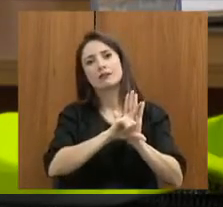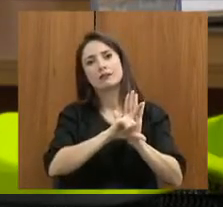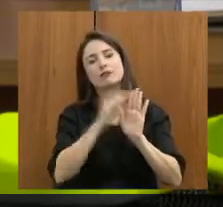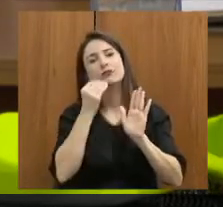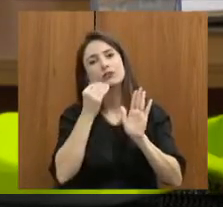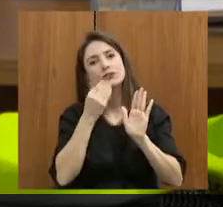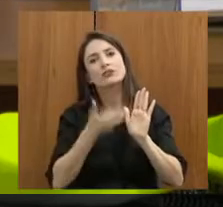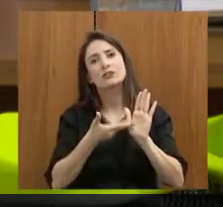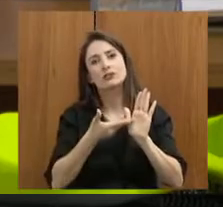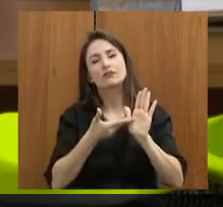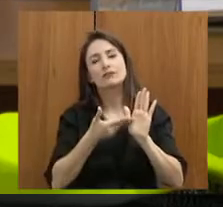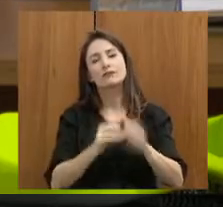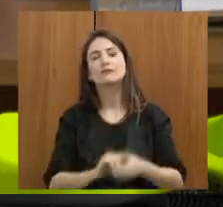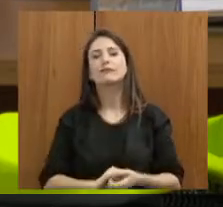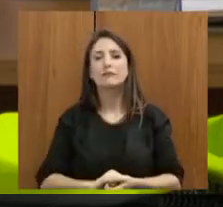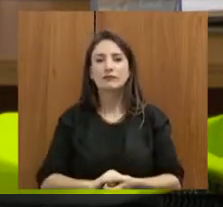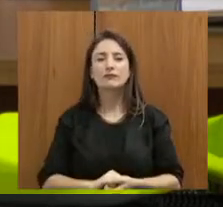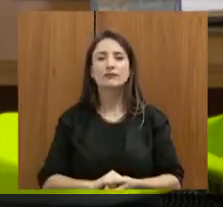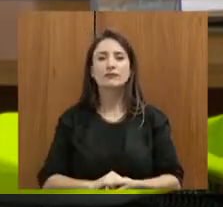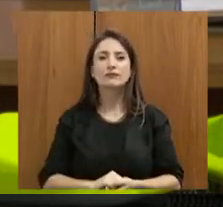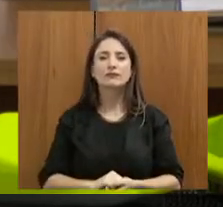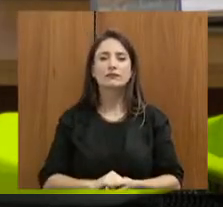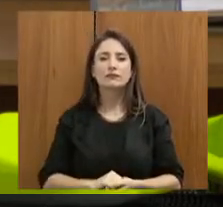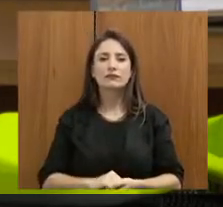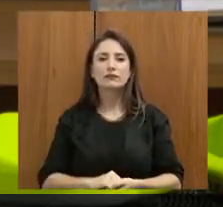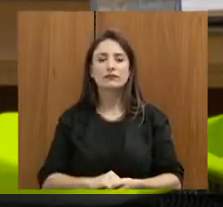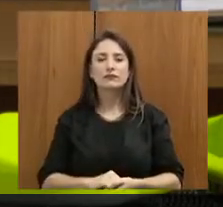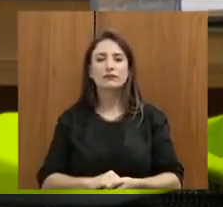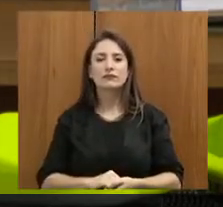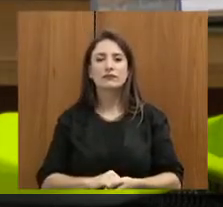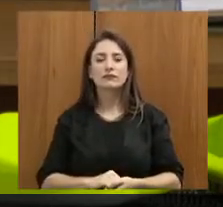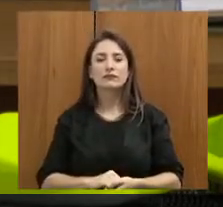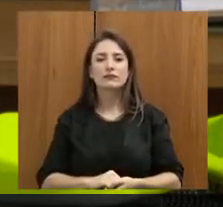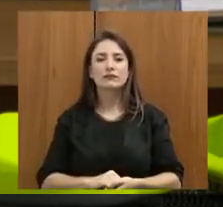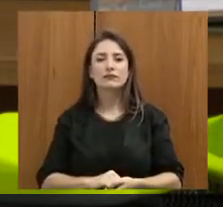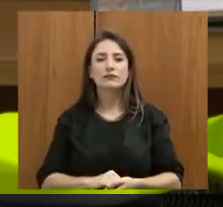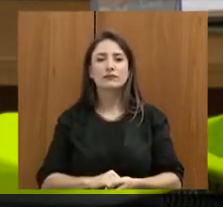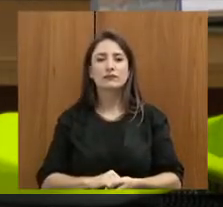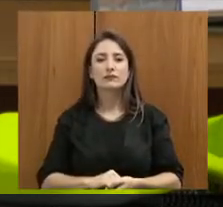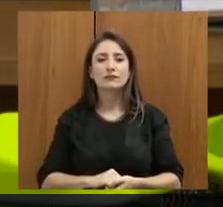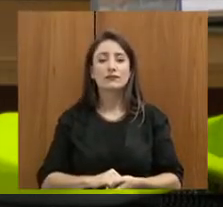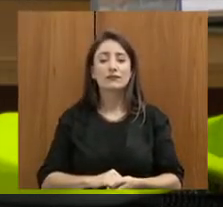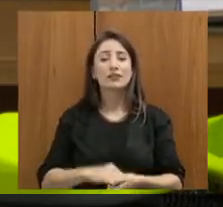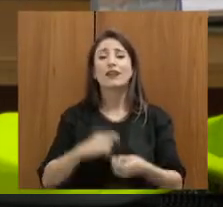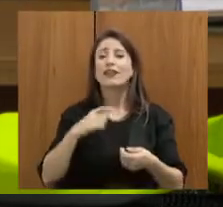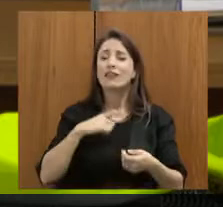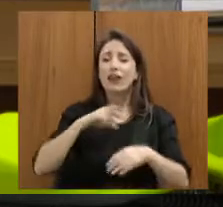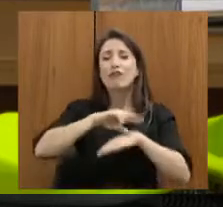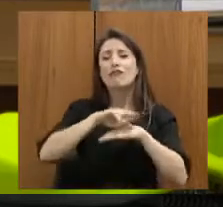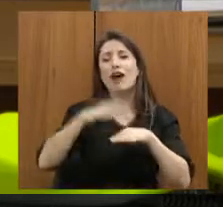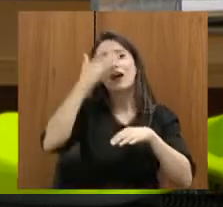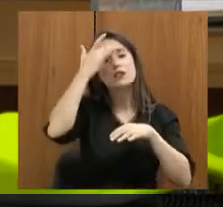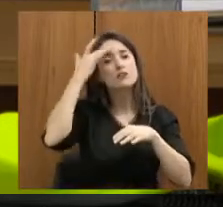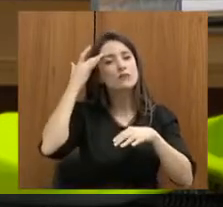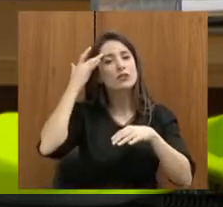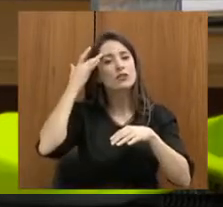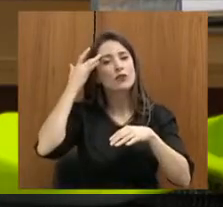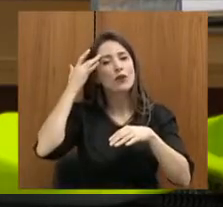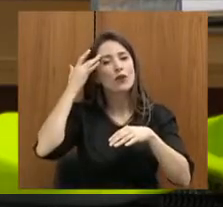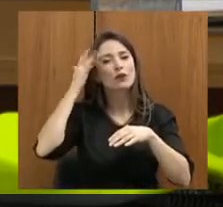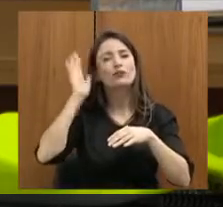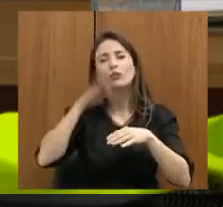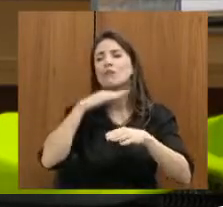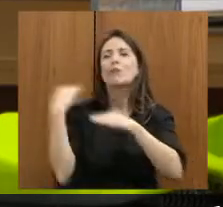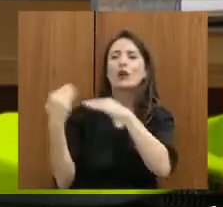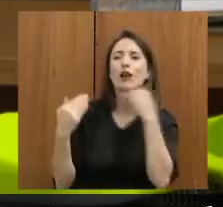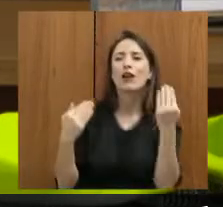e quantos nossos né compartilha e a gente não escutou não aprendemos fazer o